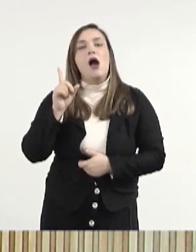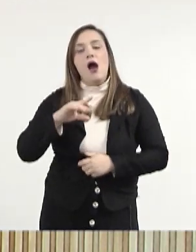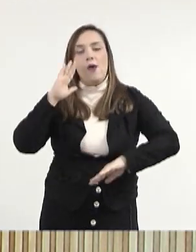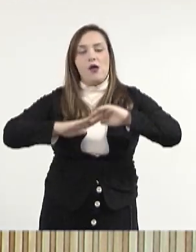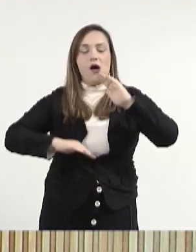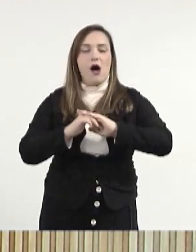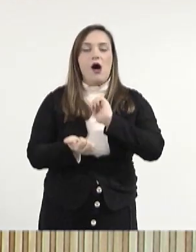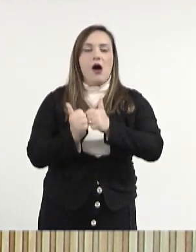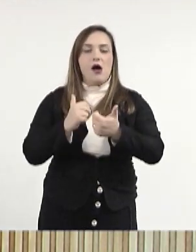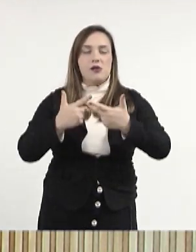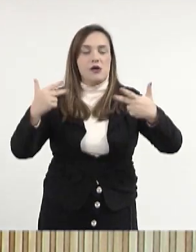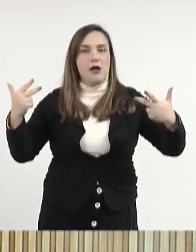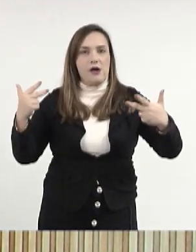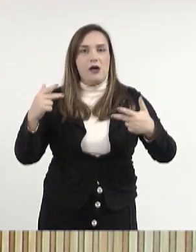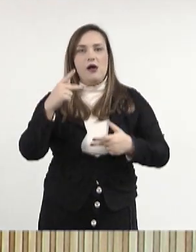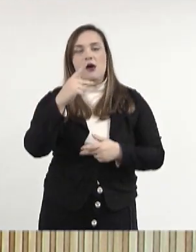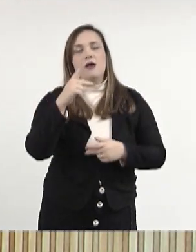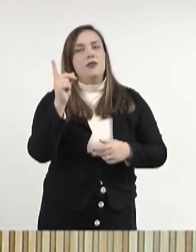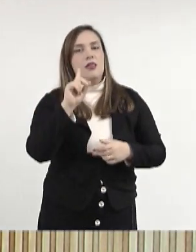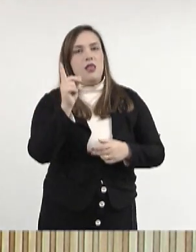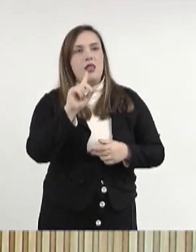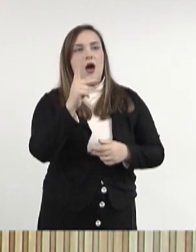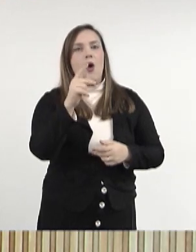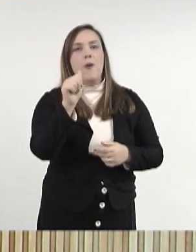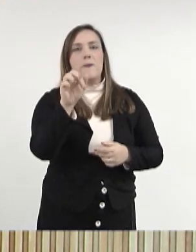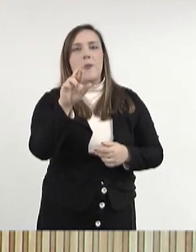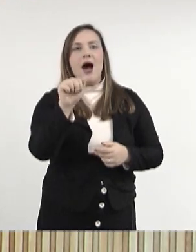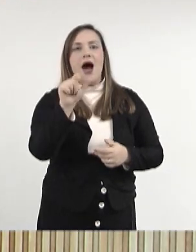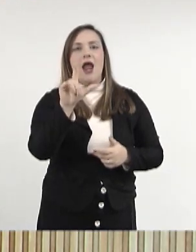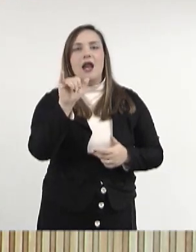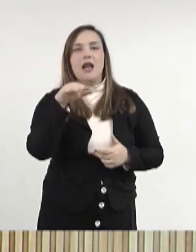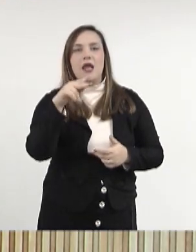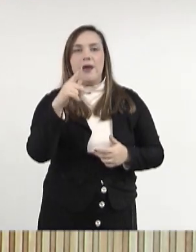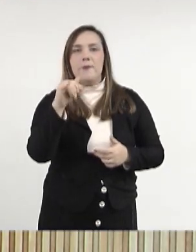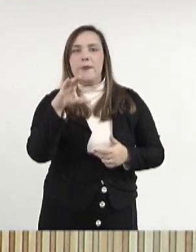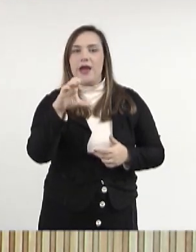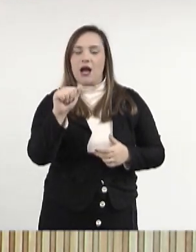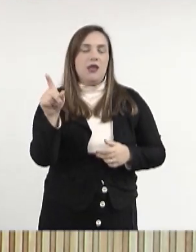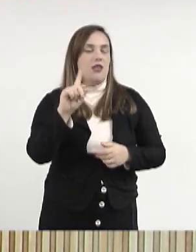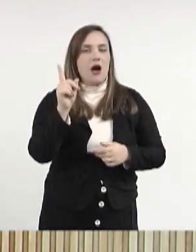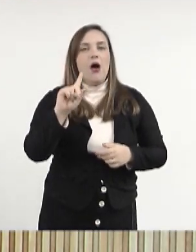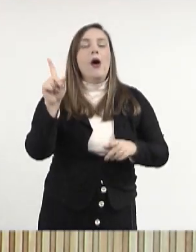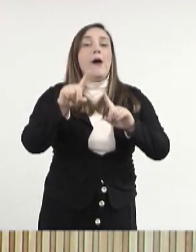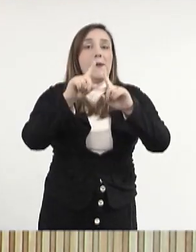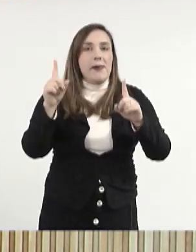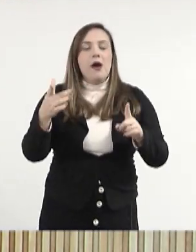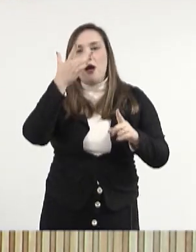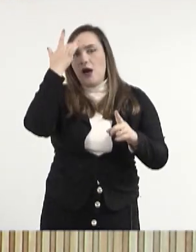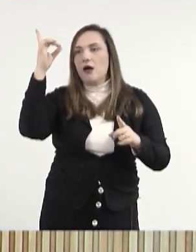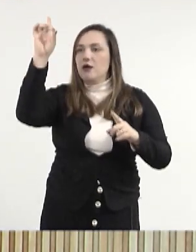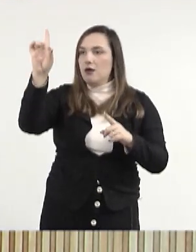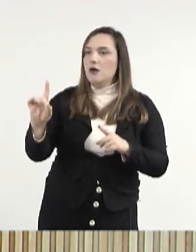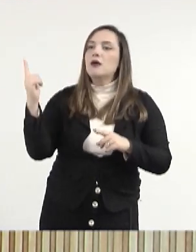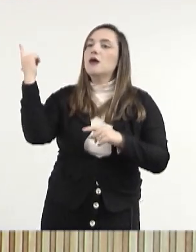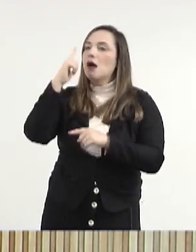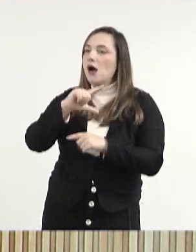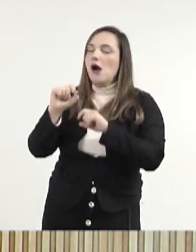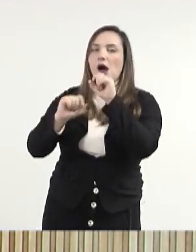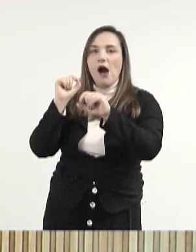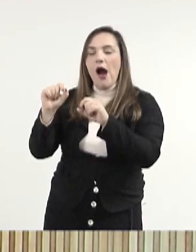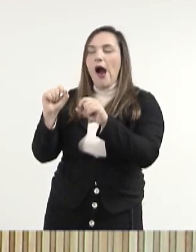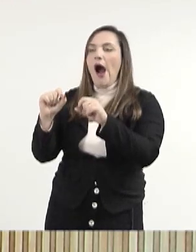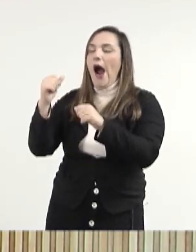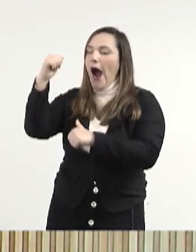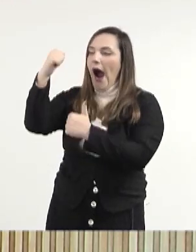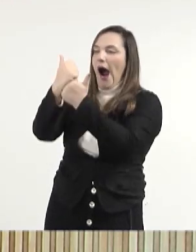não paralímpicas, mas que são pessoas com deficiência, elas possam acessar a Bolsa Paralímpica, né? E ter mais